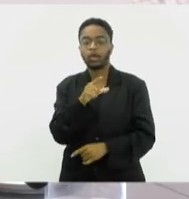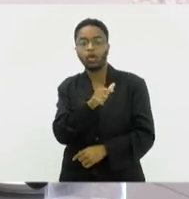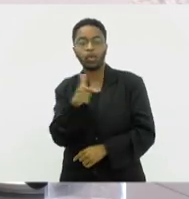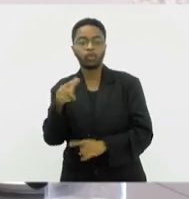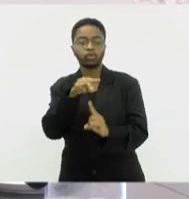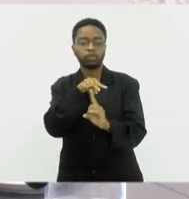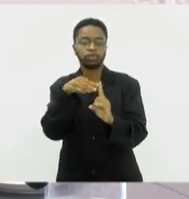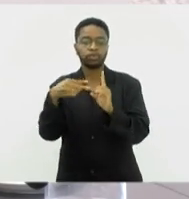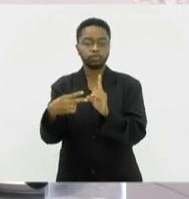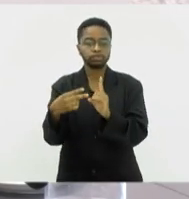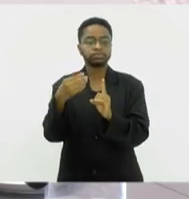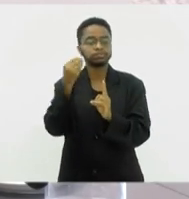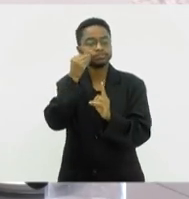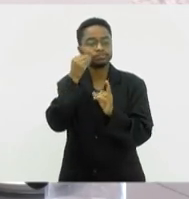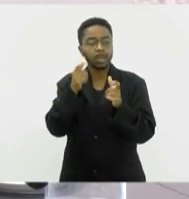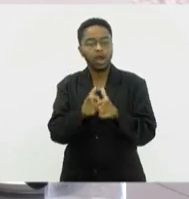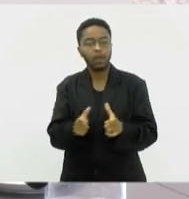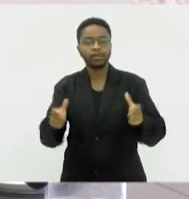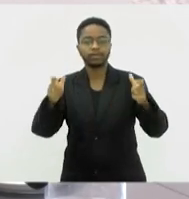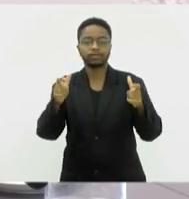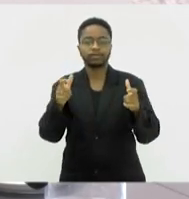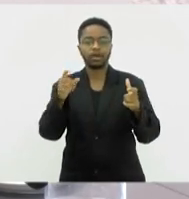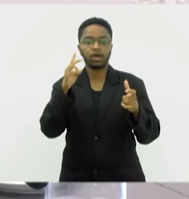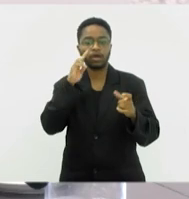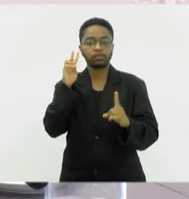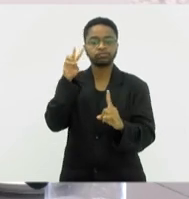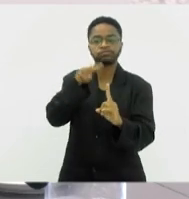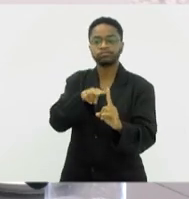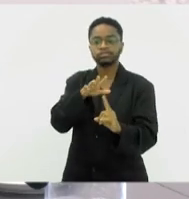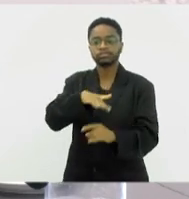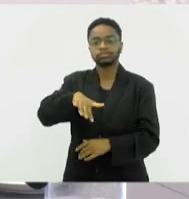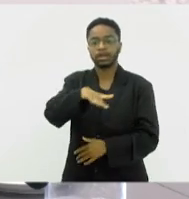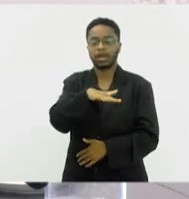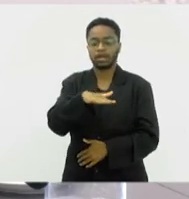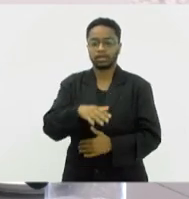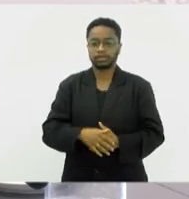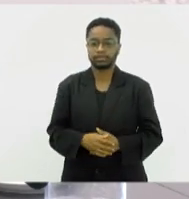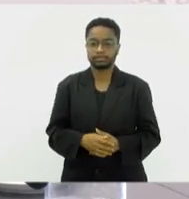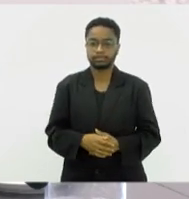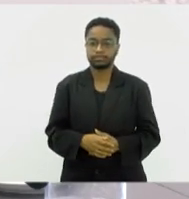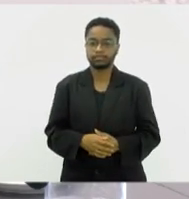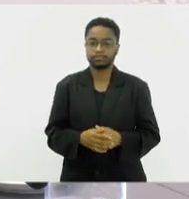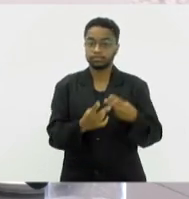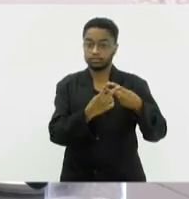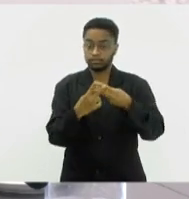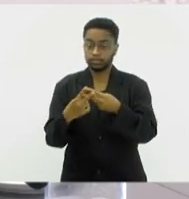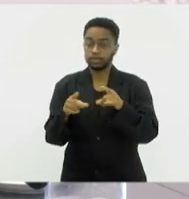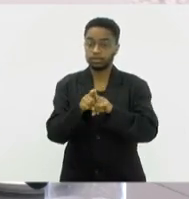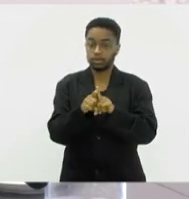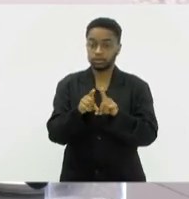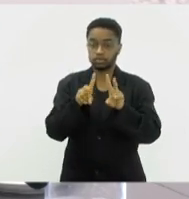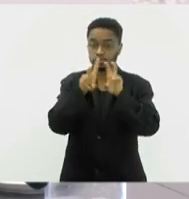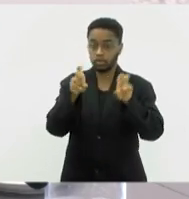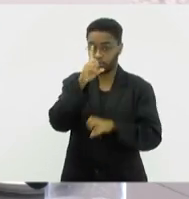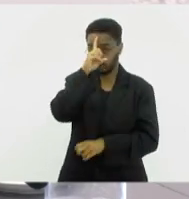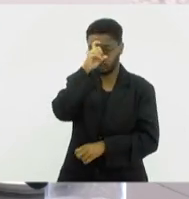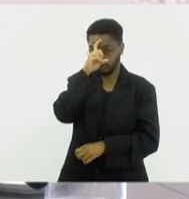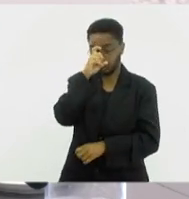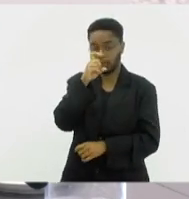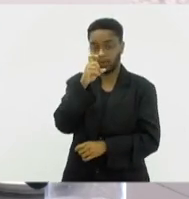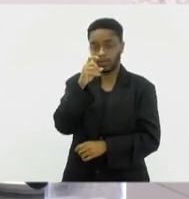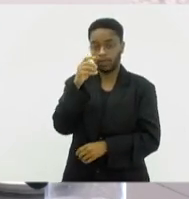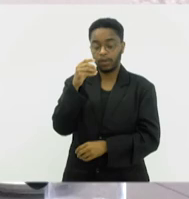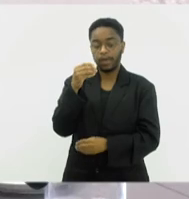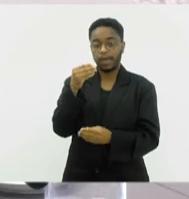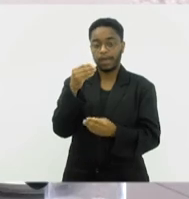olhar para amplificar o olhar do mecanismo. E, no caso de hospitais psiquiátricos e CAPS-AD,